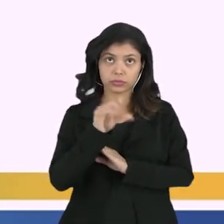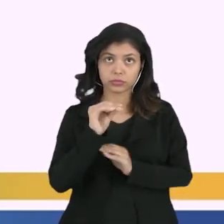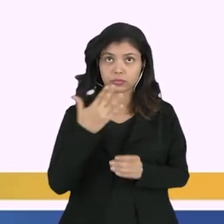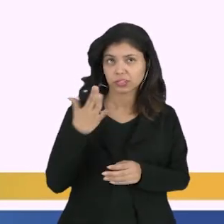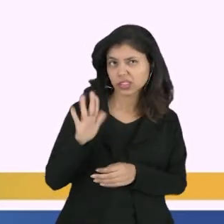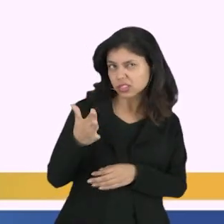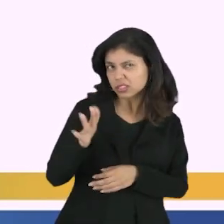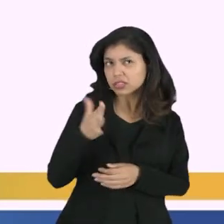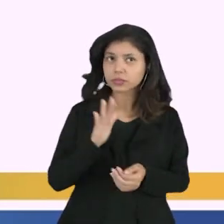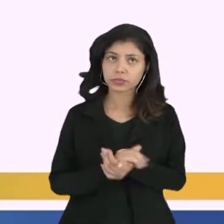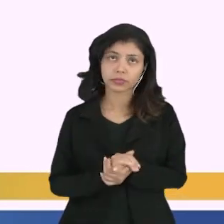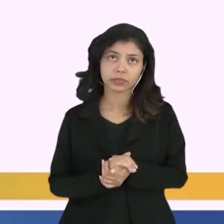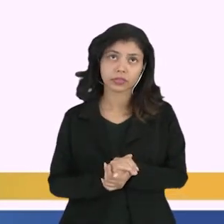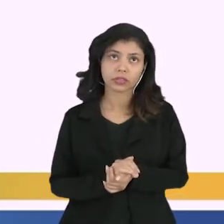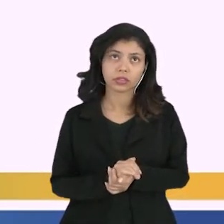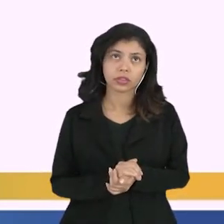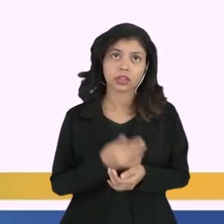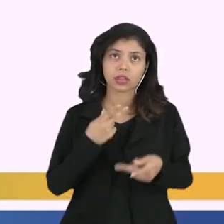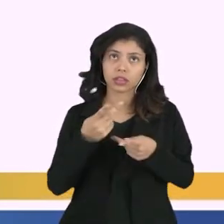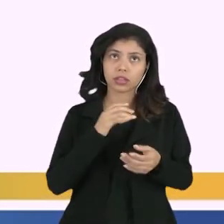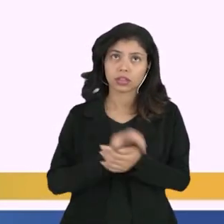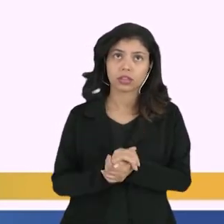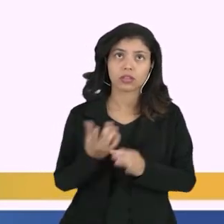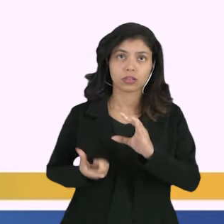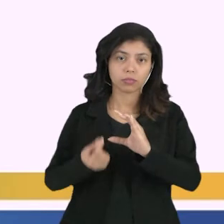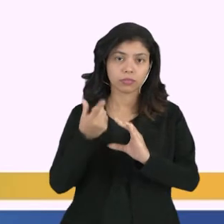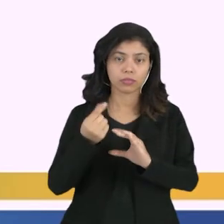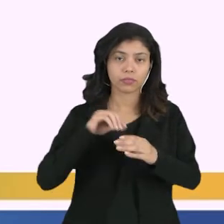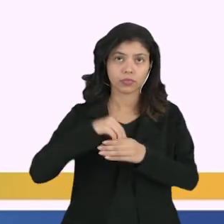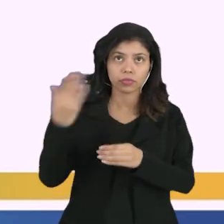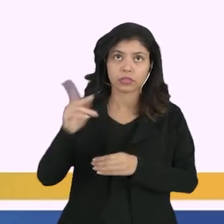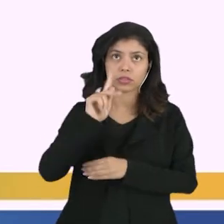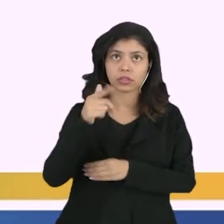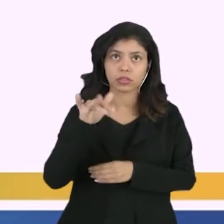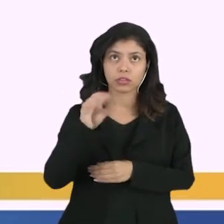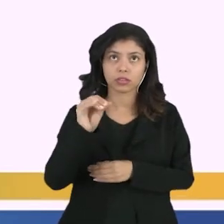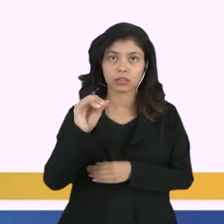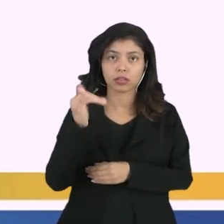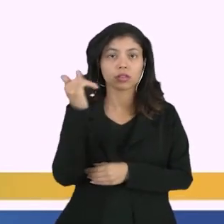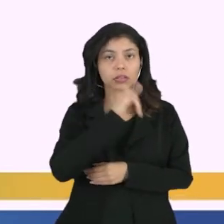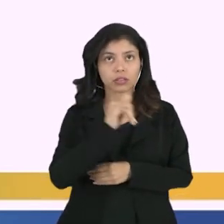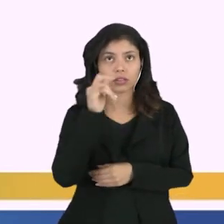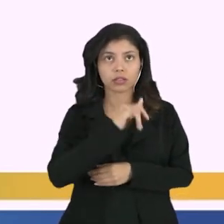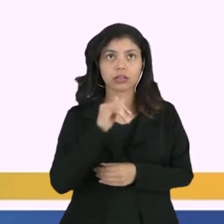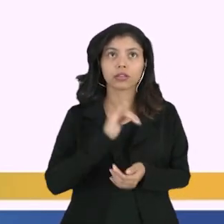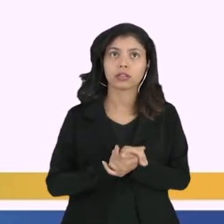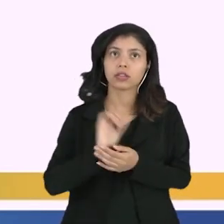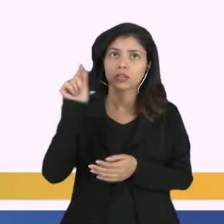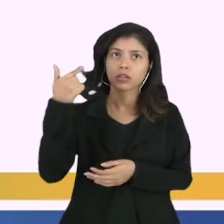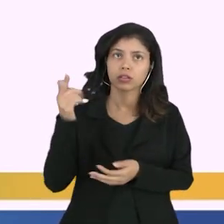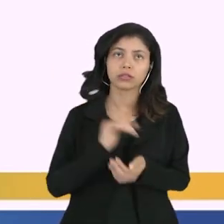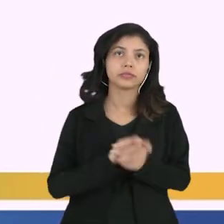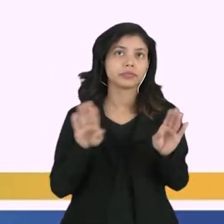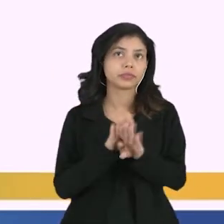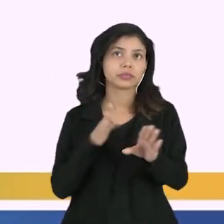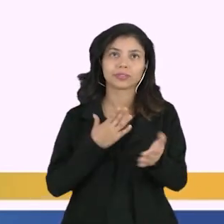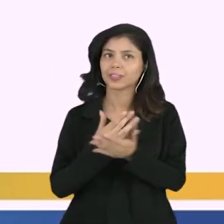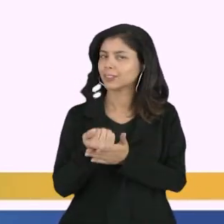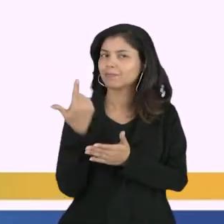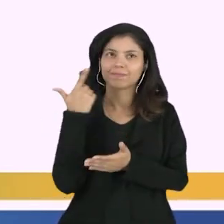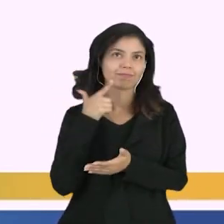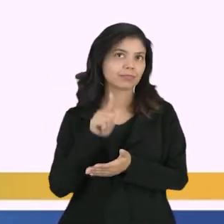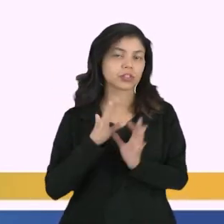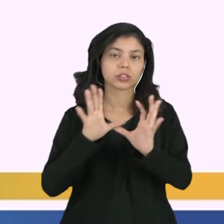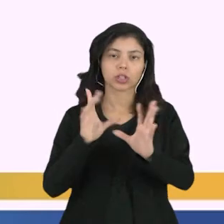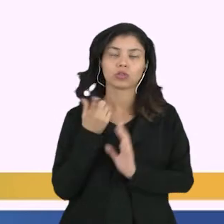geralmente tinham a participação aí do capital estrangeiro, holandês e italiano, e as outras capitanias não alcançaram, né, o